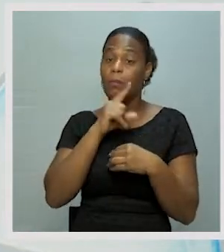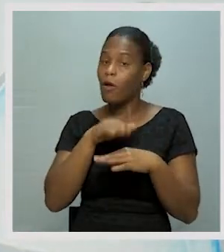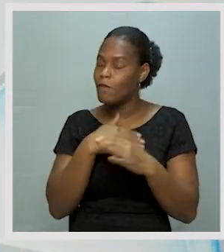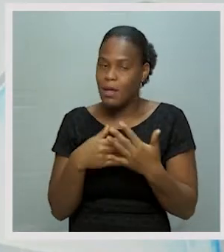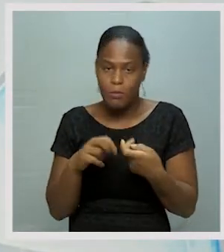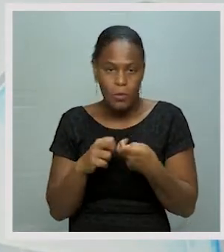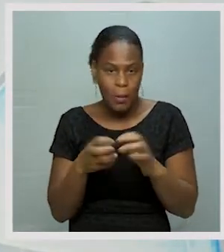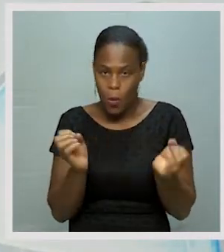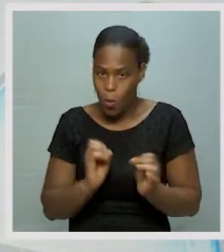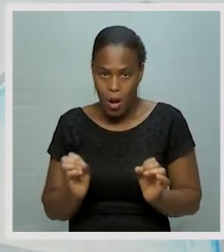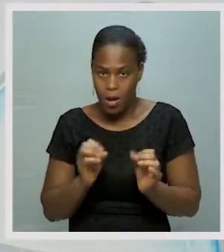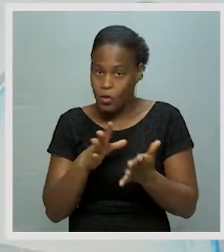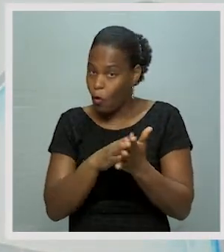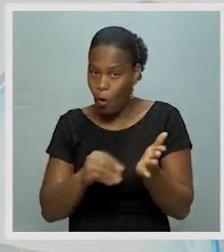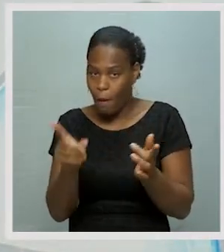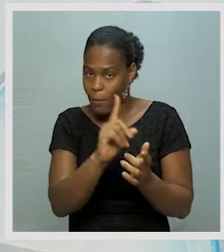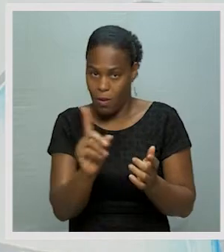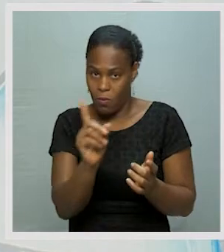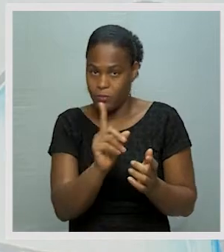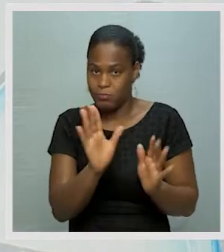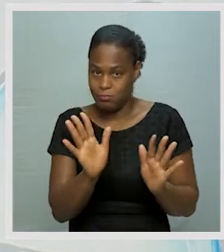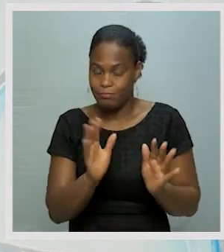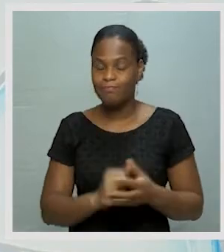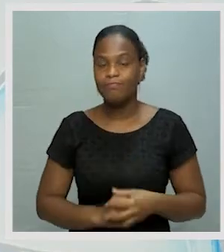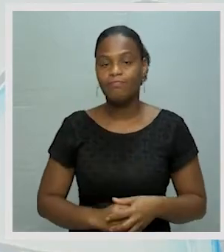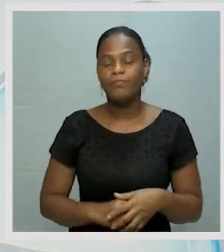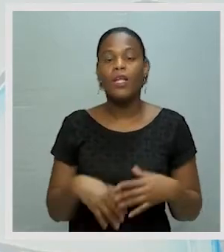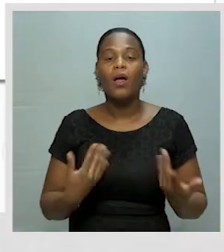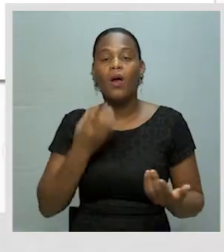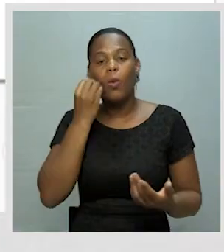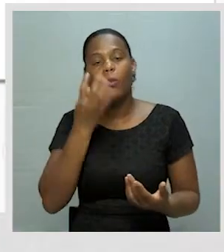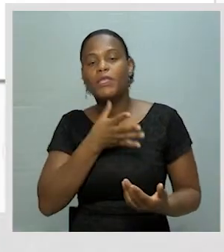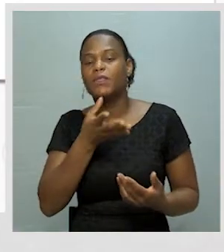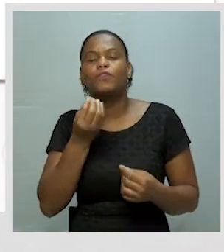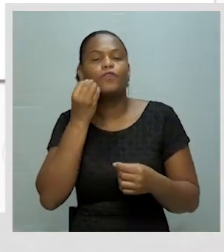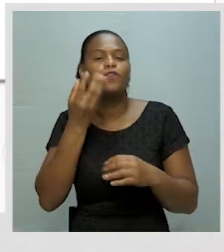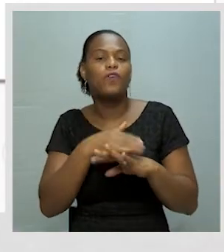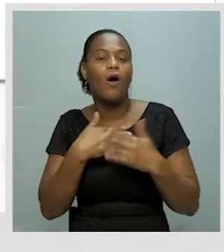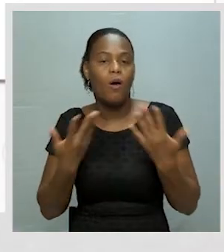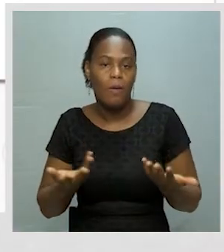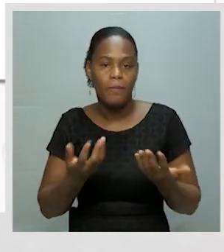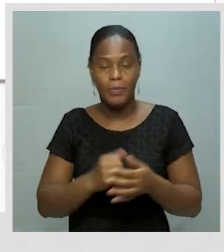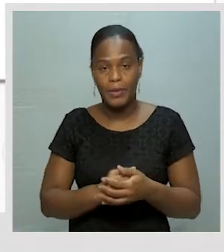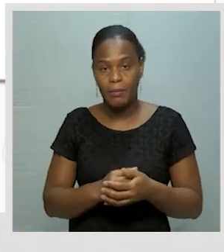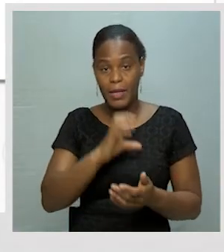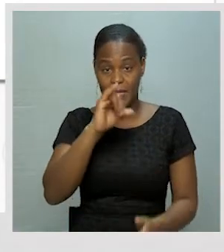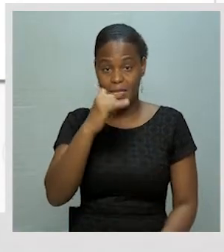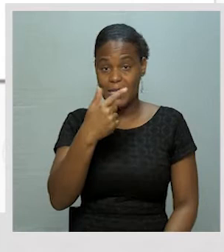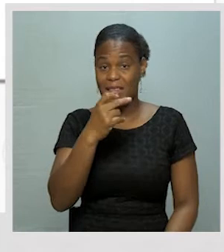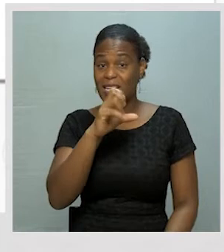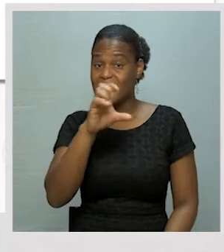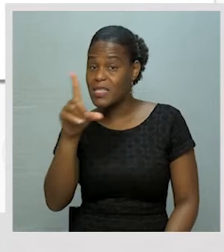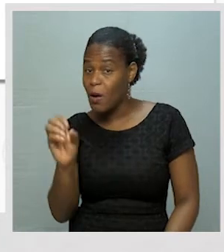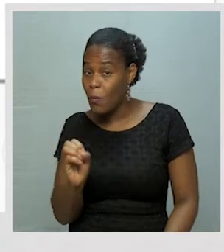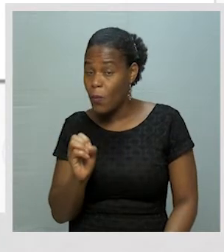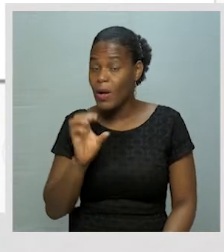não é plágio, ok? Então, como é que nós vamos fazer isso? Portanto, citação de citação é aquela que é mencionada no